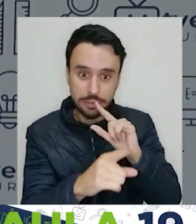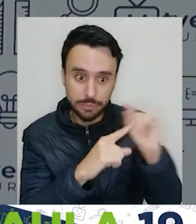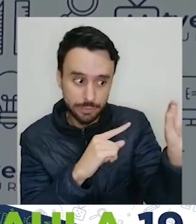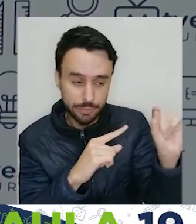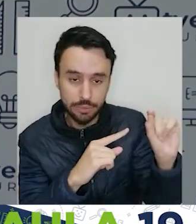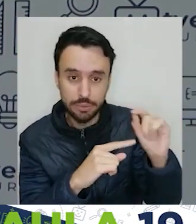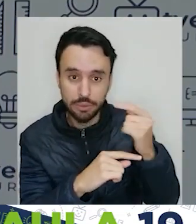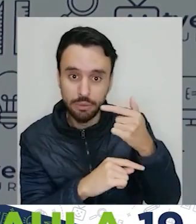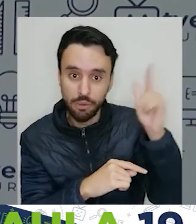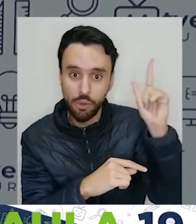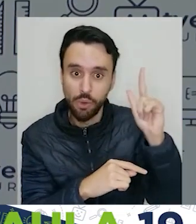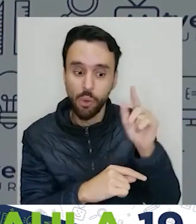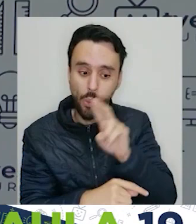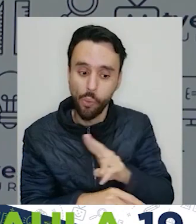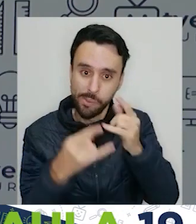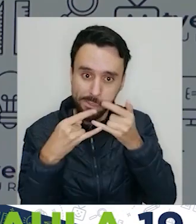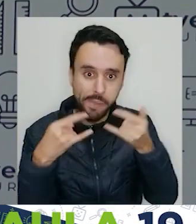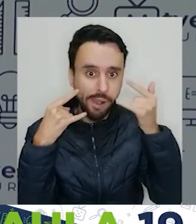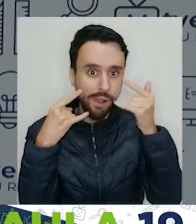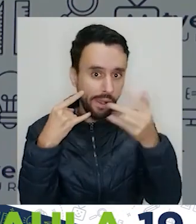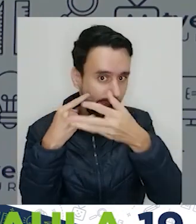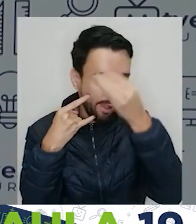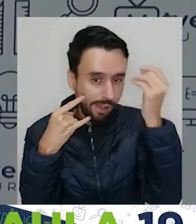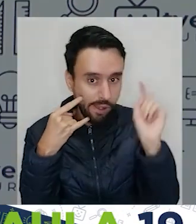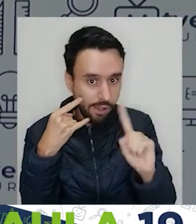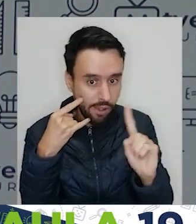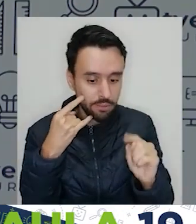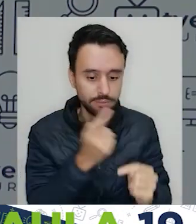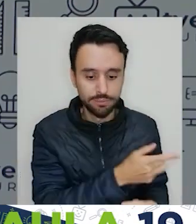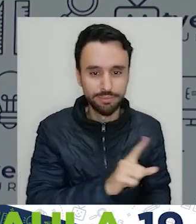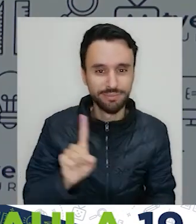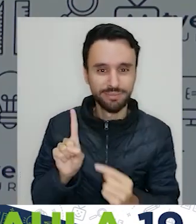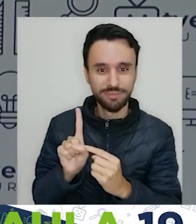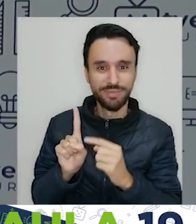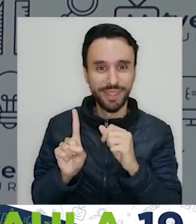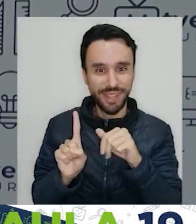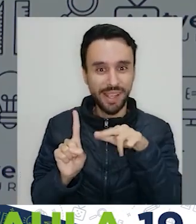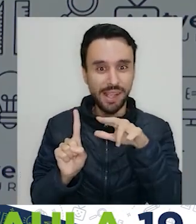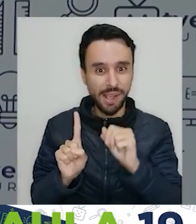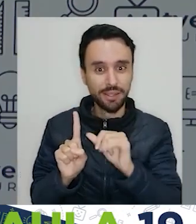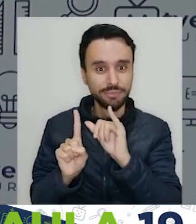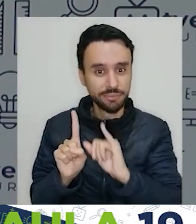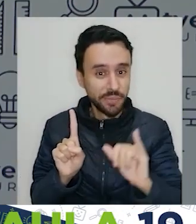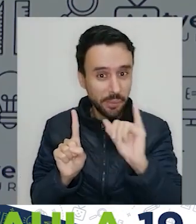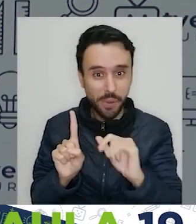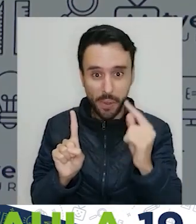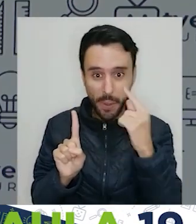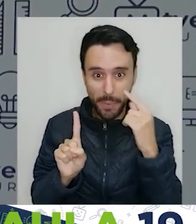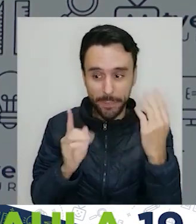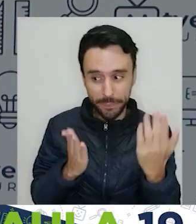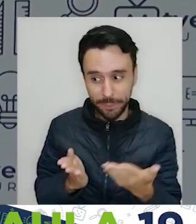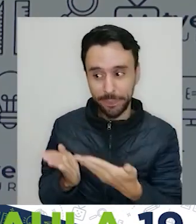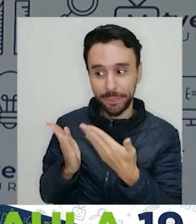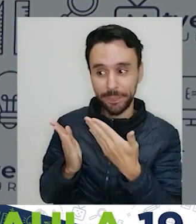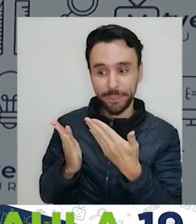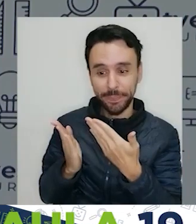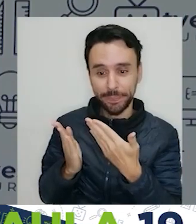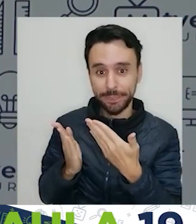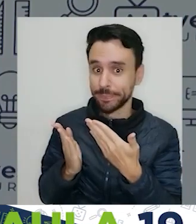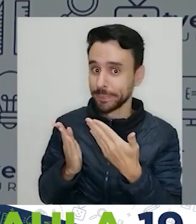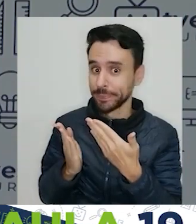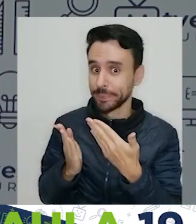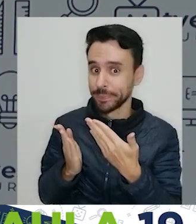usem máscara. E a Ana vem nos dizer também, nos mostrar. Olha só.